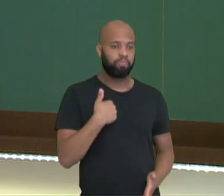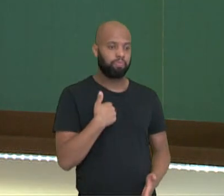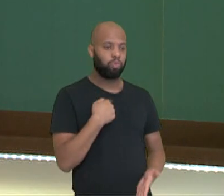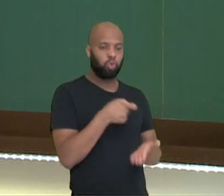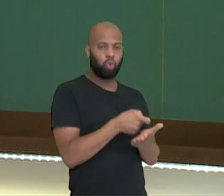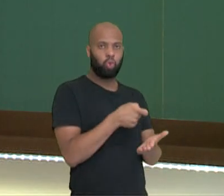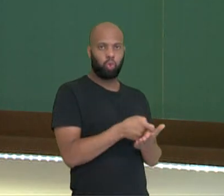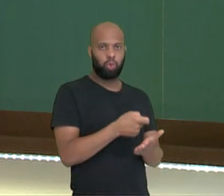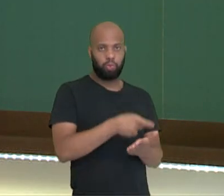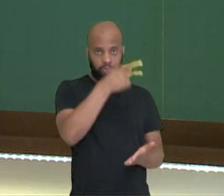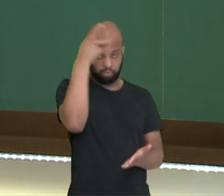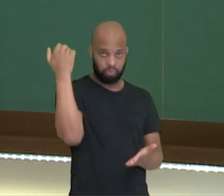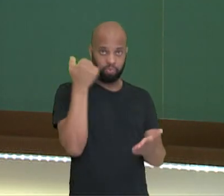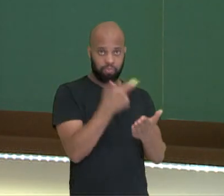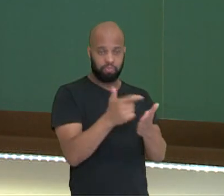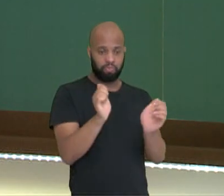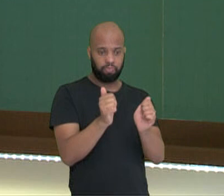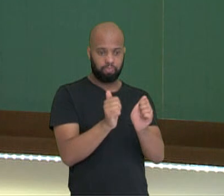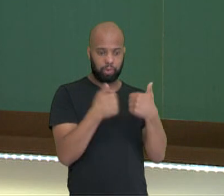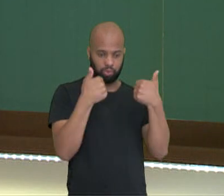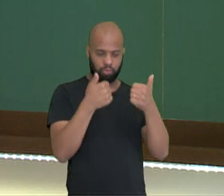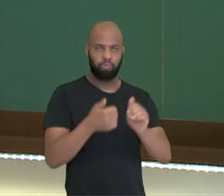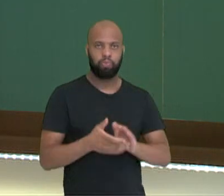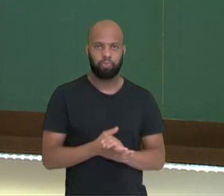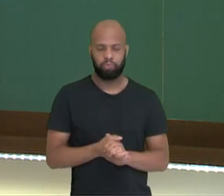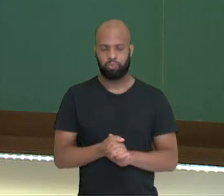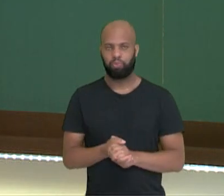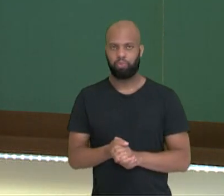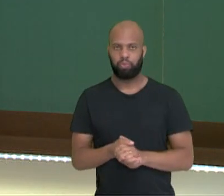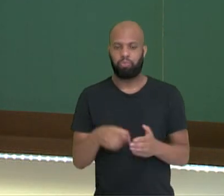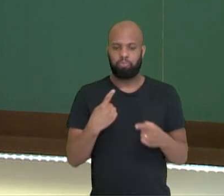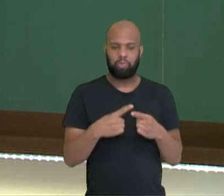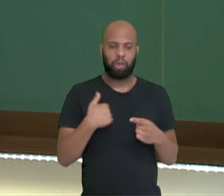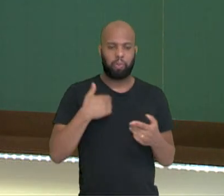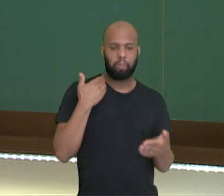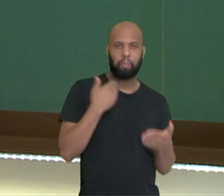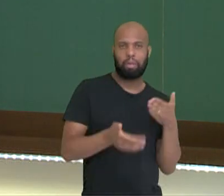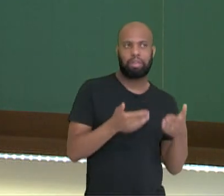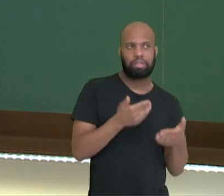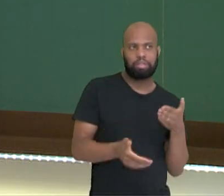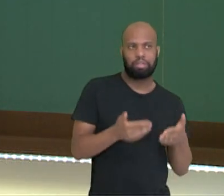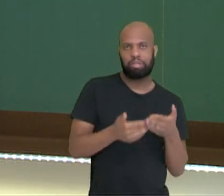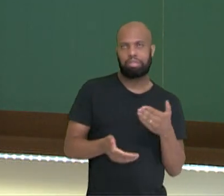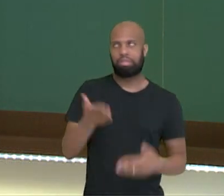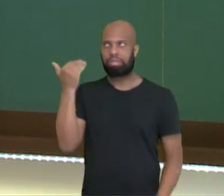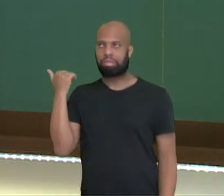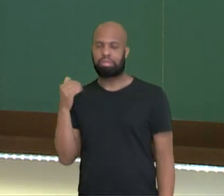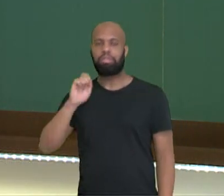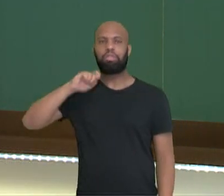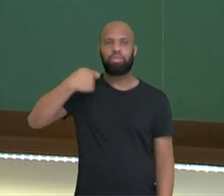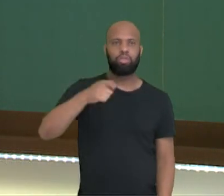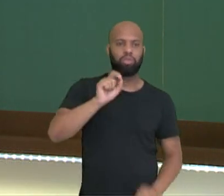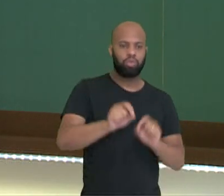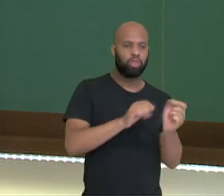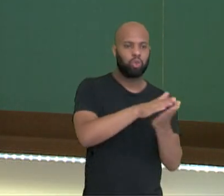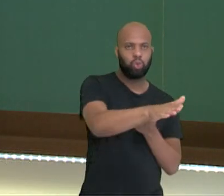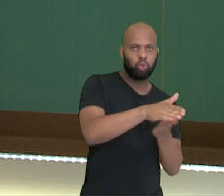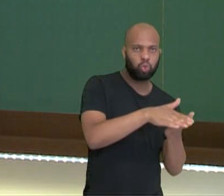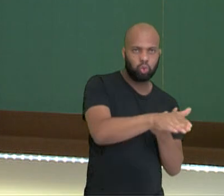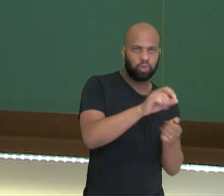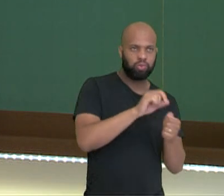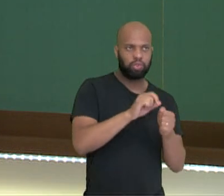para poder descontar aí essa diferença que eu tenho perdido dos acréscimos sobre o custo para fazer o